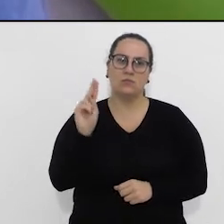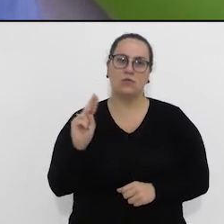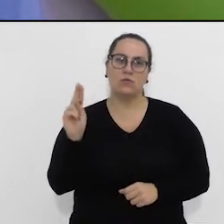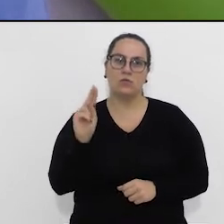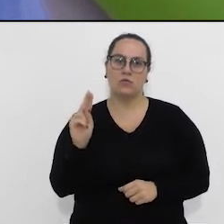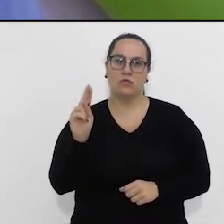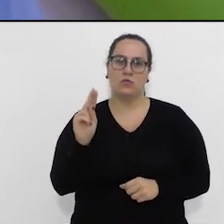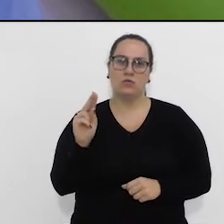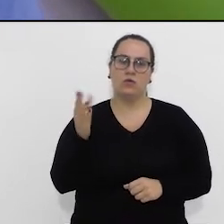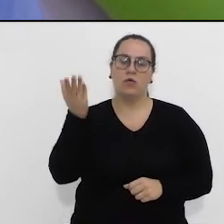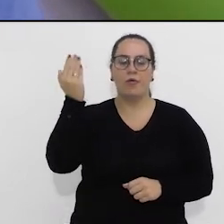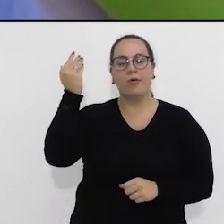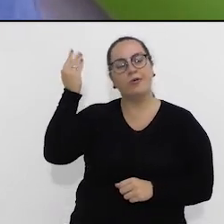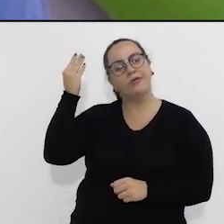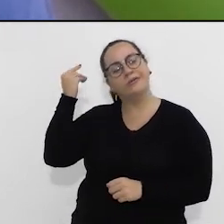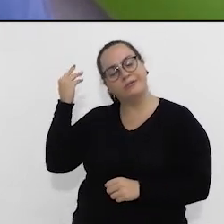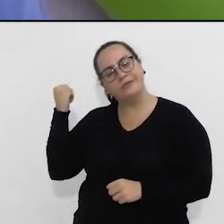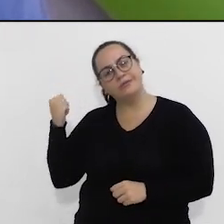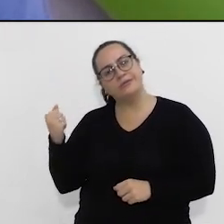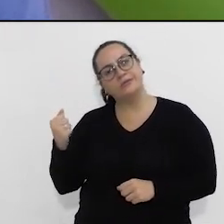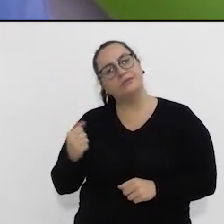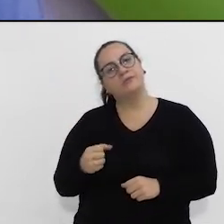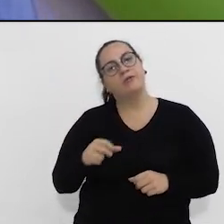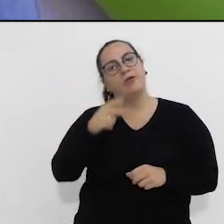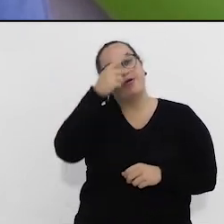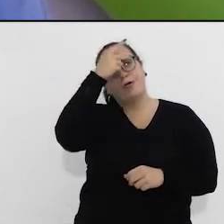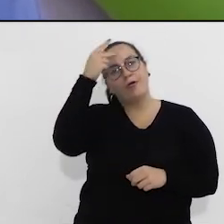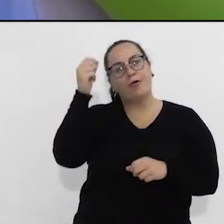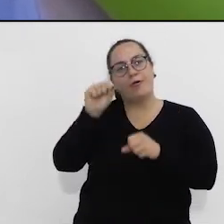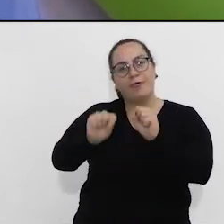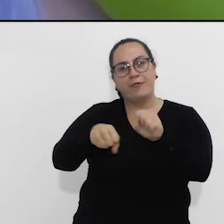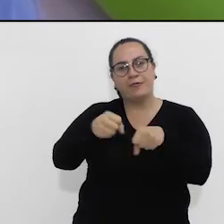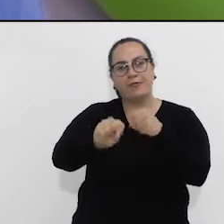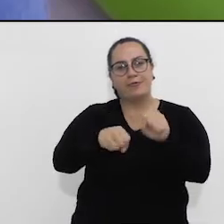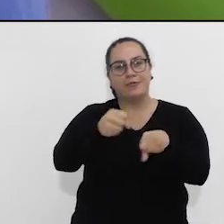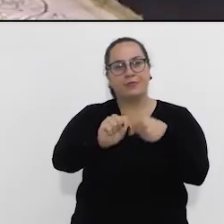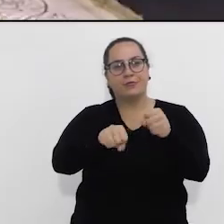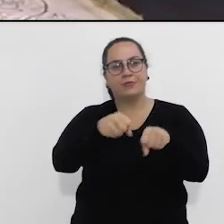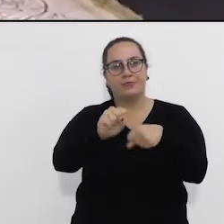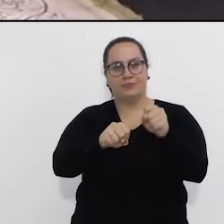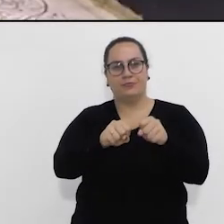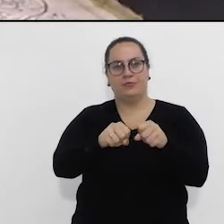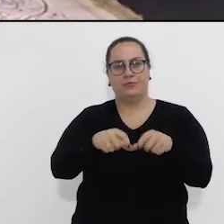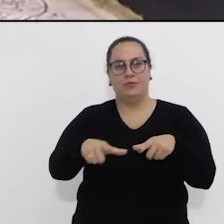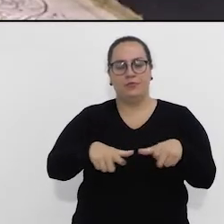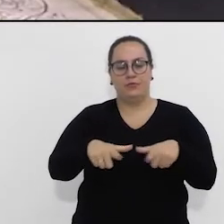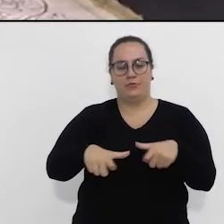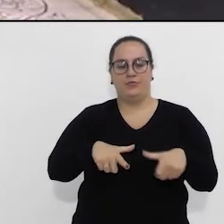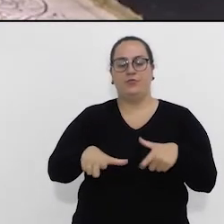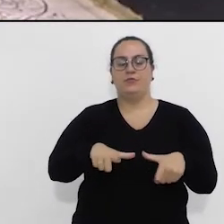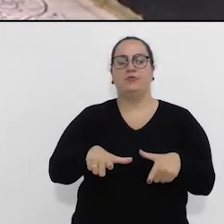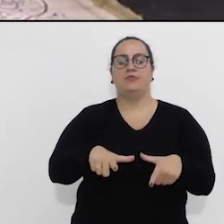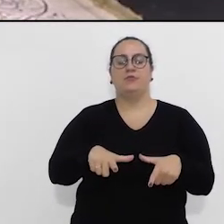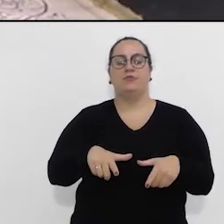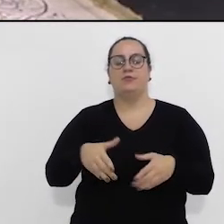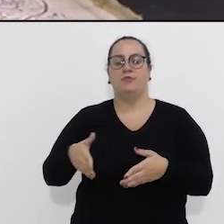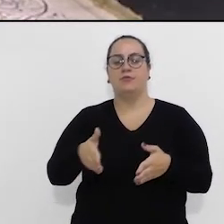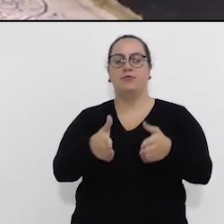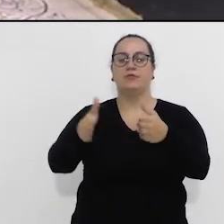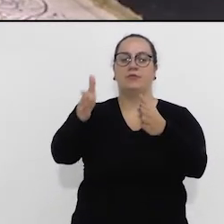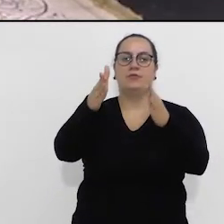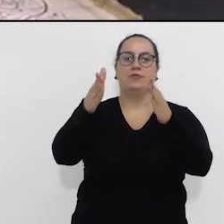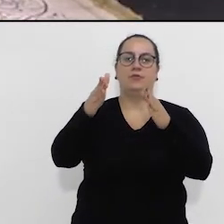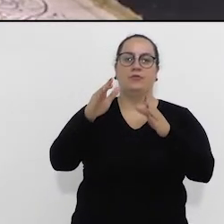Horto como era usada há muito tempo atrás até pessoas com pedalinho trabalhando a dentro melhorar a trilha melhorar o pai